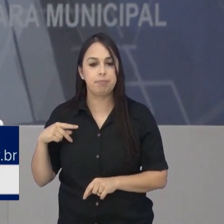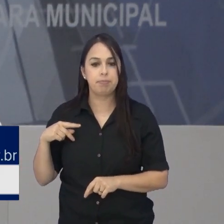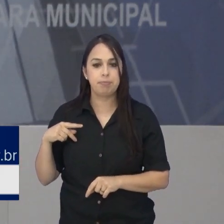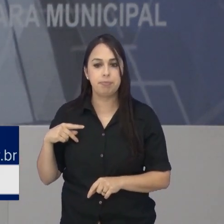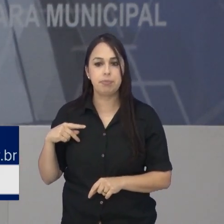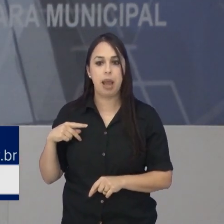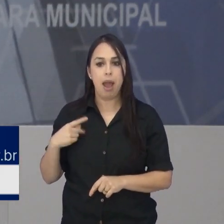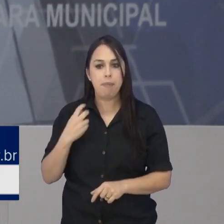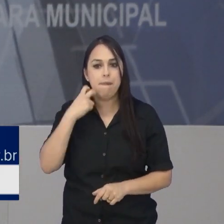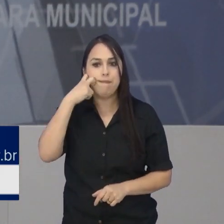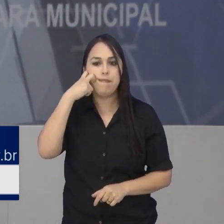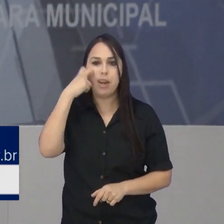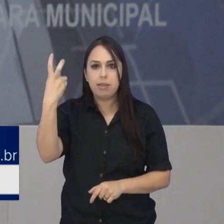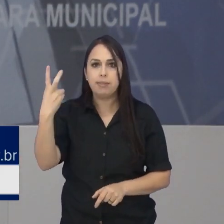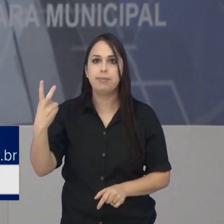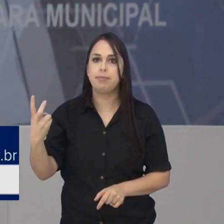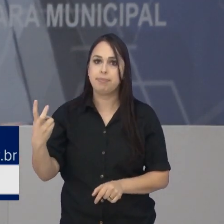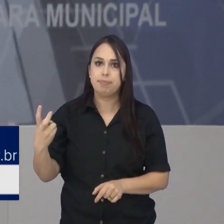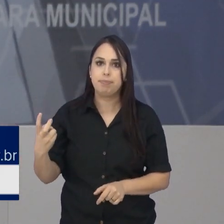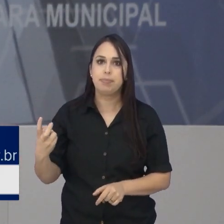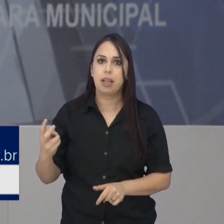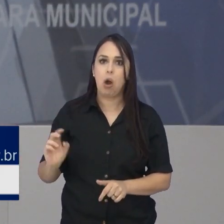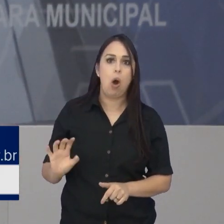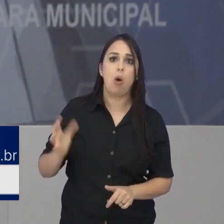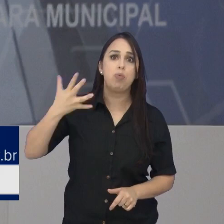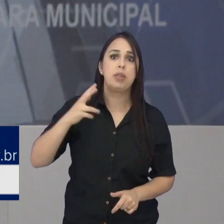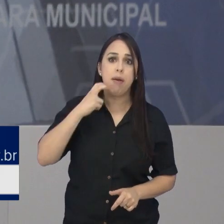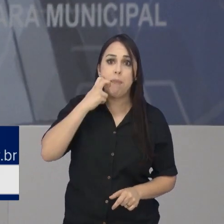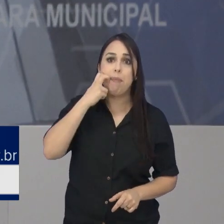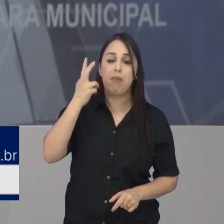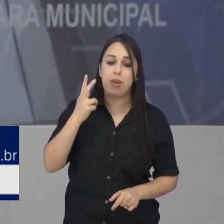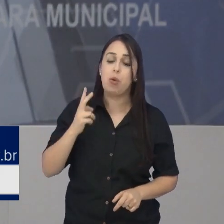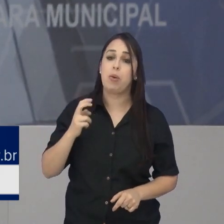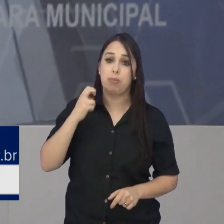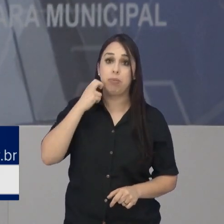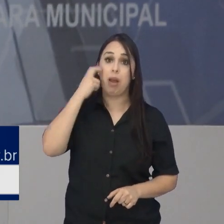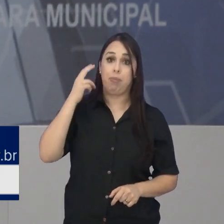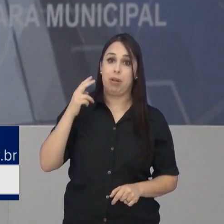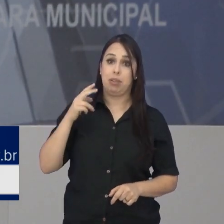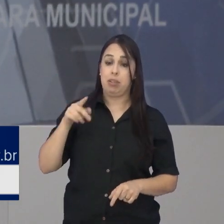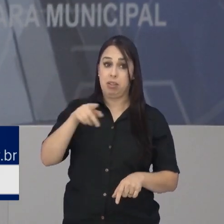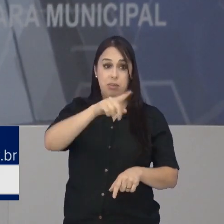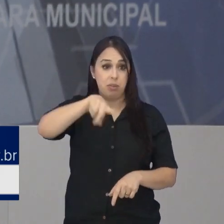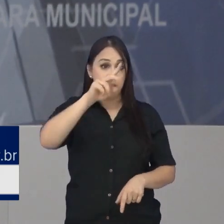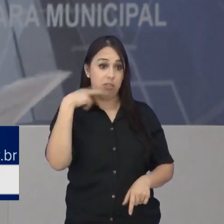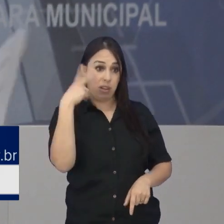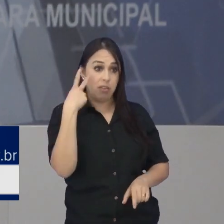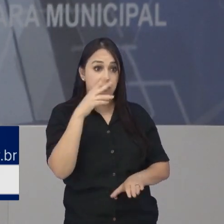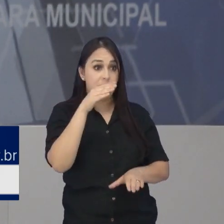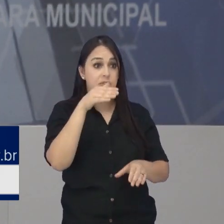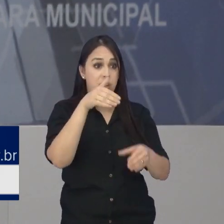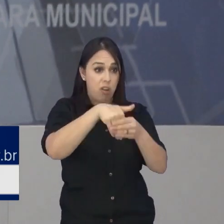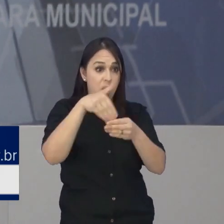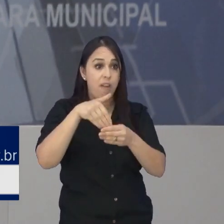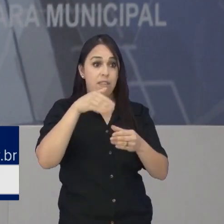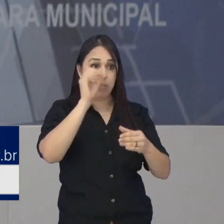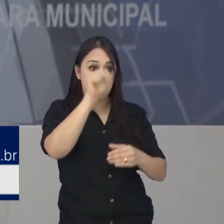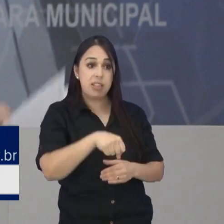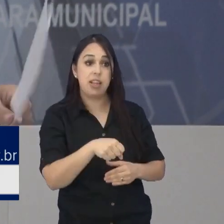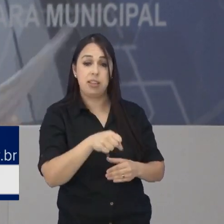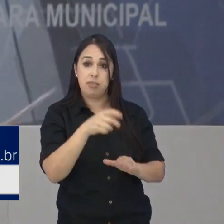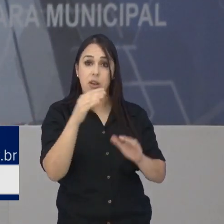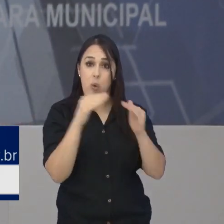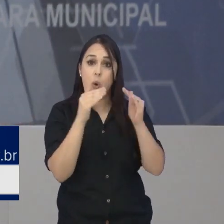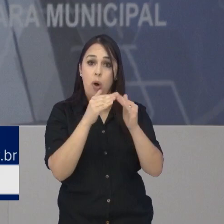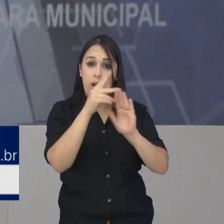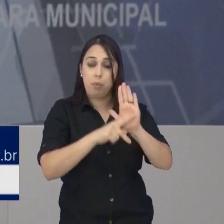é uma vergonha isso que está acontecendo aqui para essa casa, uma vergonha para os vereadores que vão votar favorável a esse